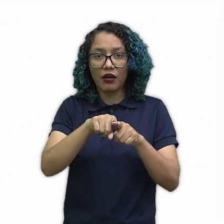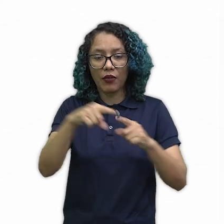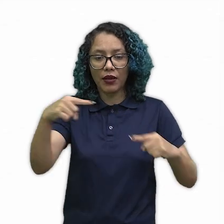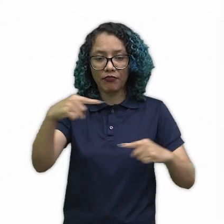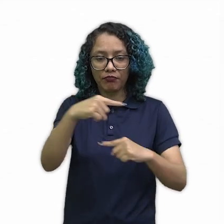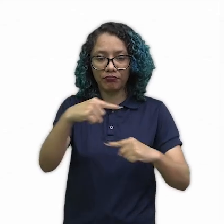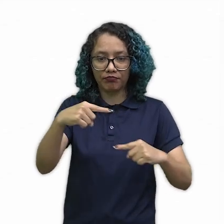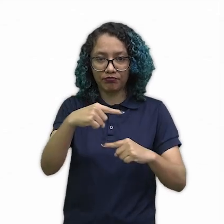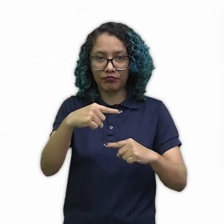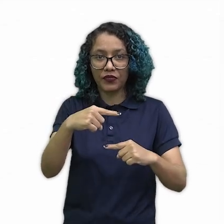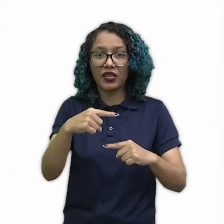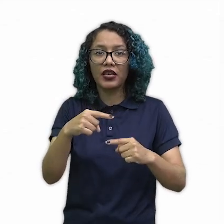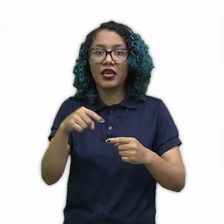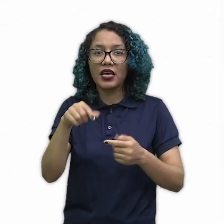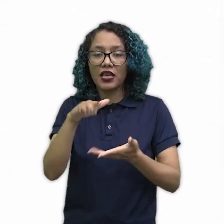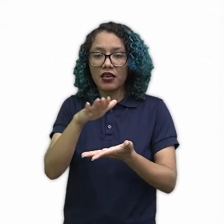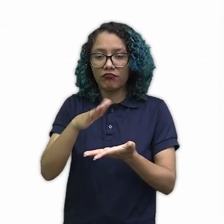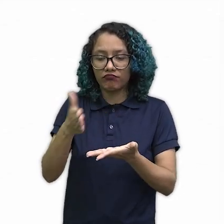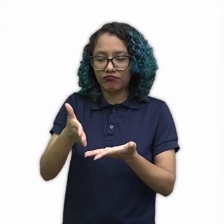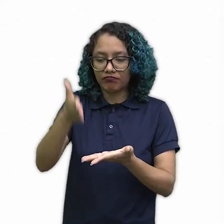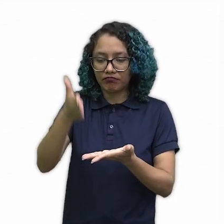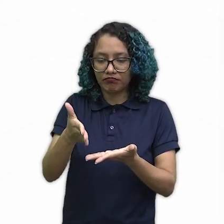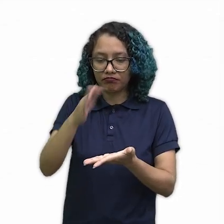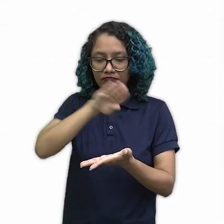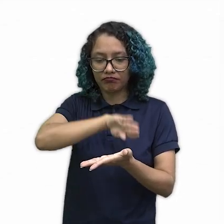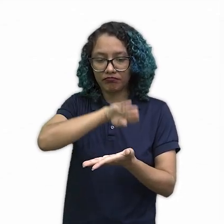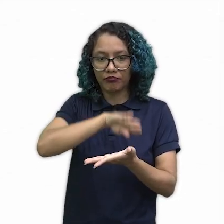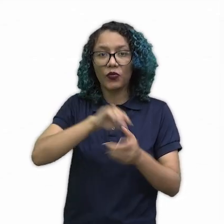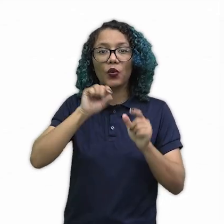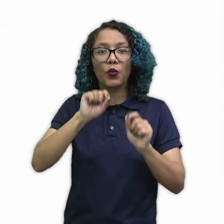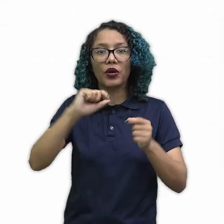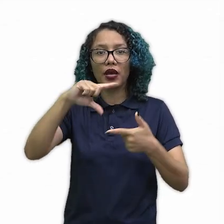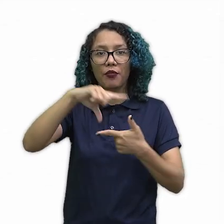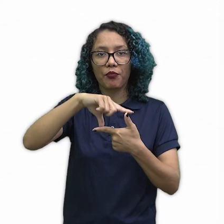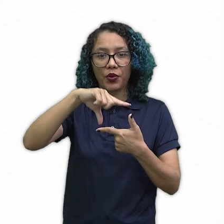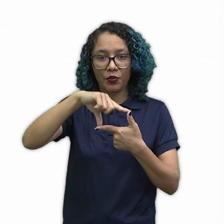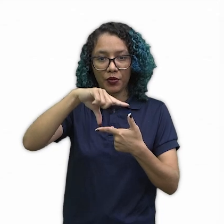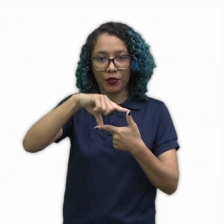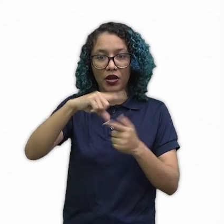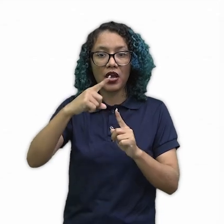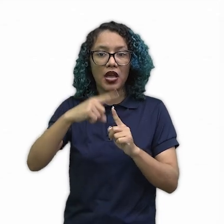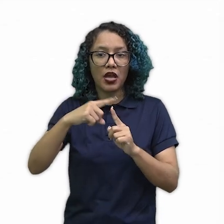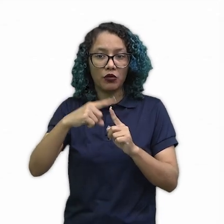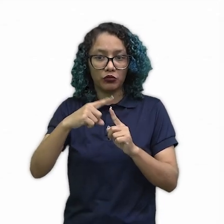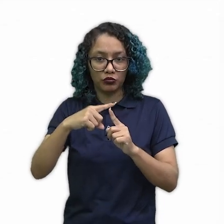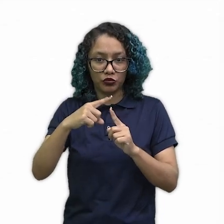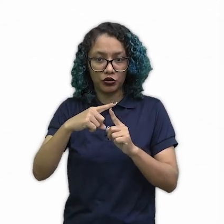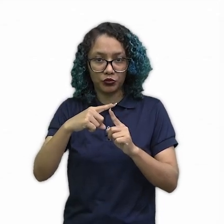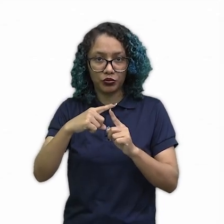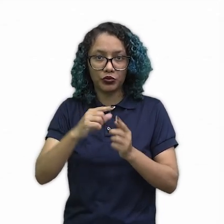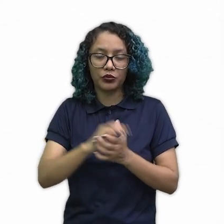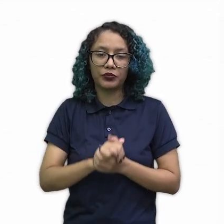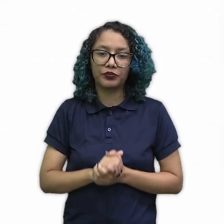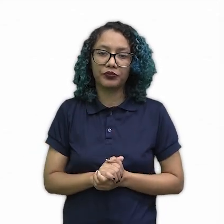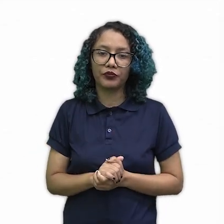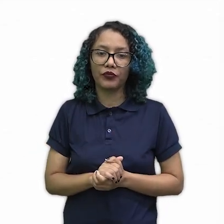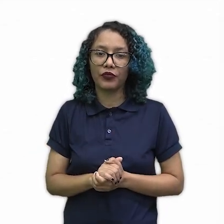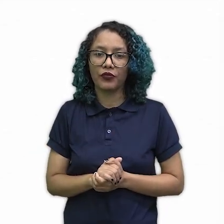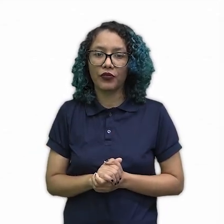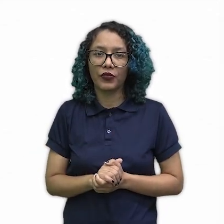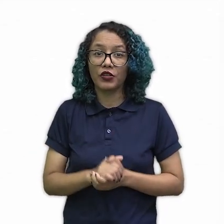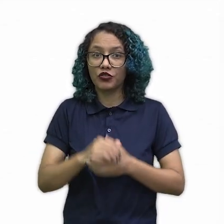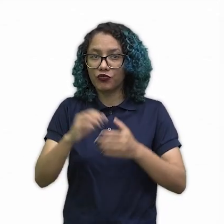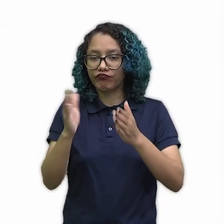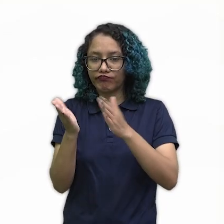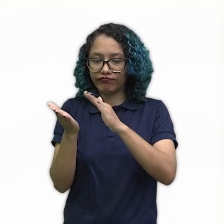E as paredes laterais são retângulos, que são um tipo especial de paralelogramo. Ou seja, os retângulos são paralelogramos, tá?